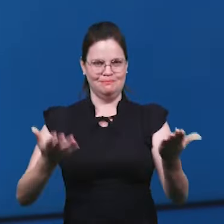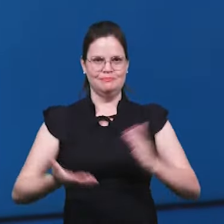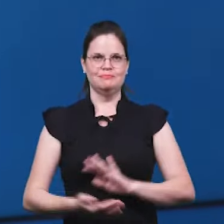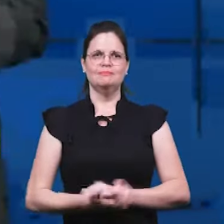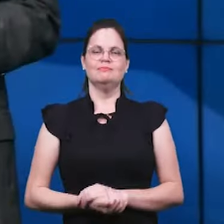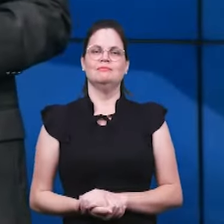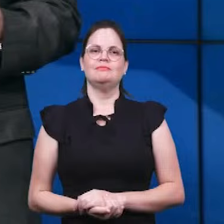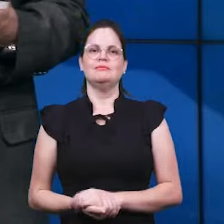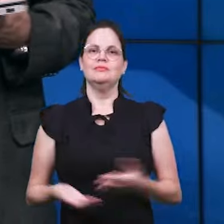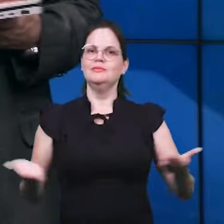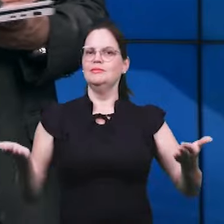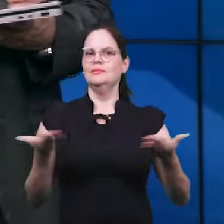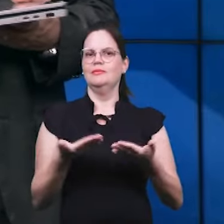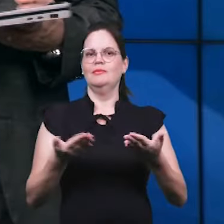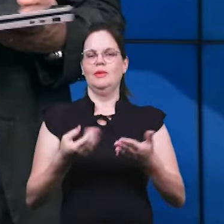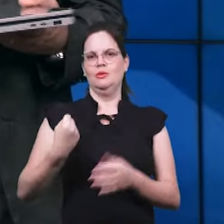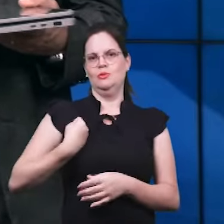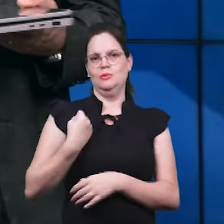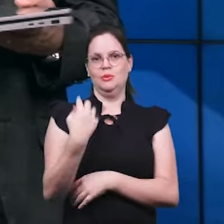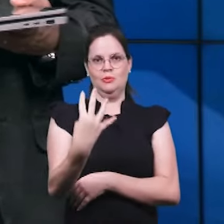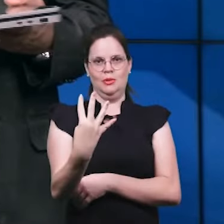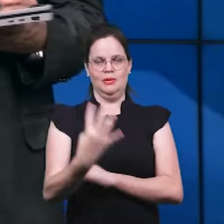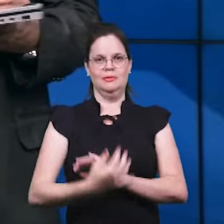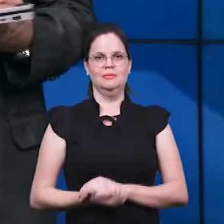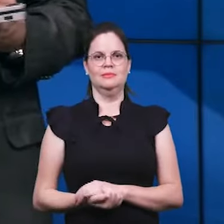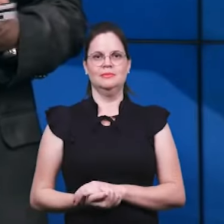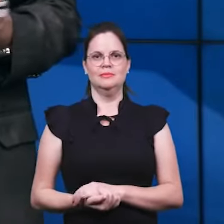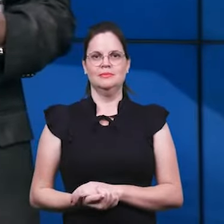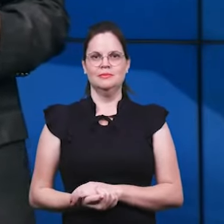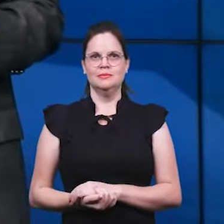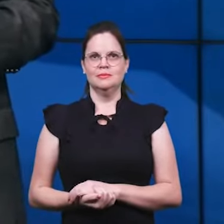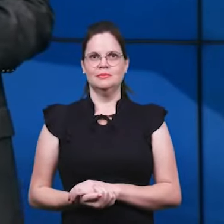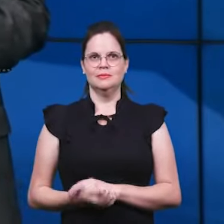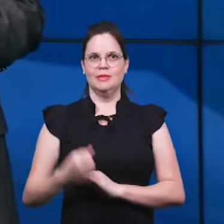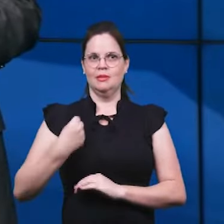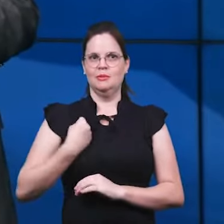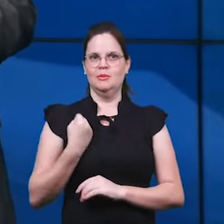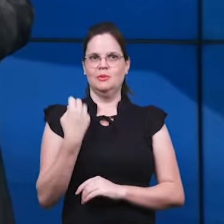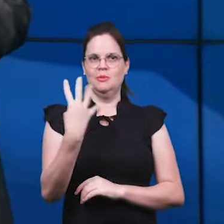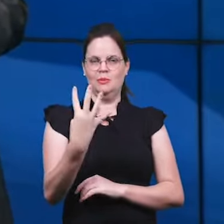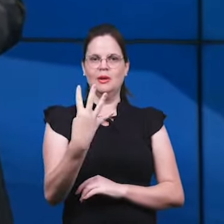você. Muito bem, irmãos, a nossa quarta pergunta agora,